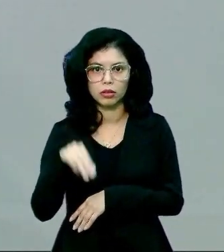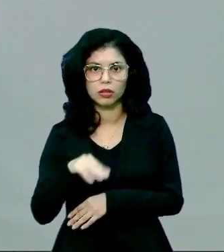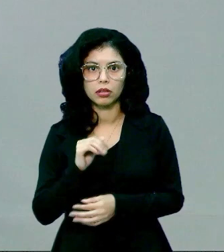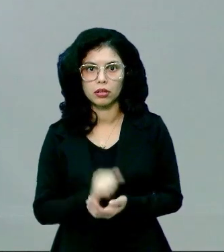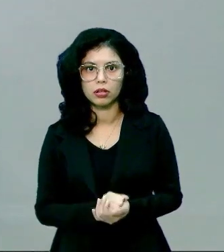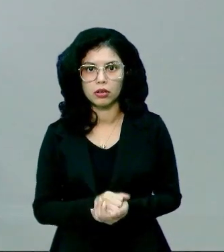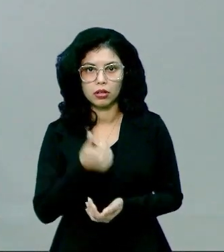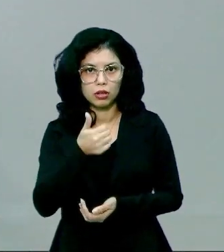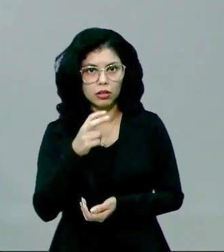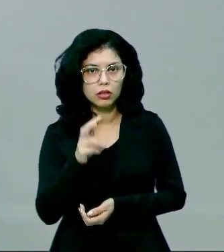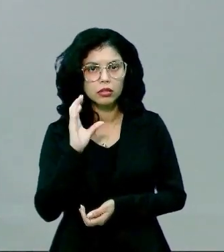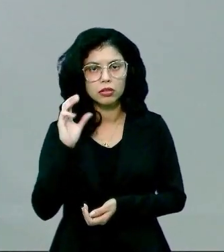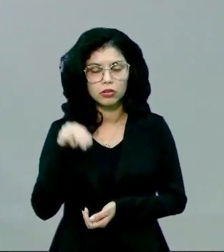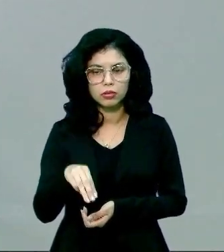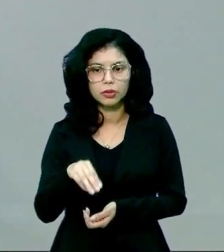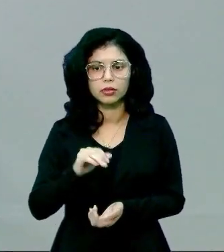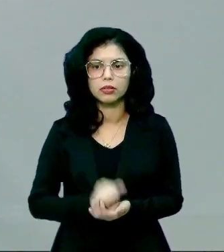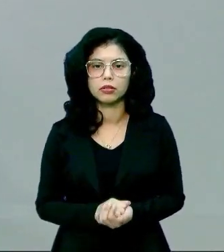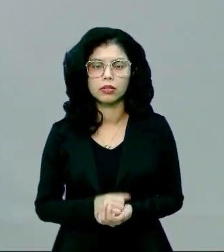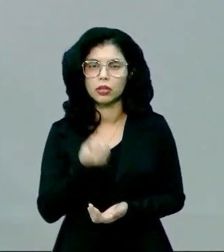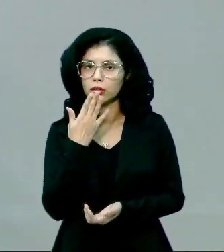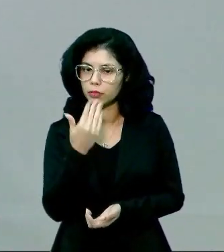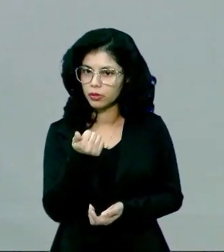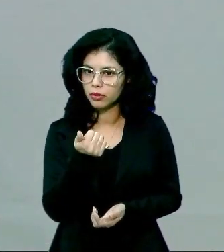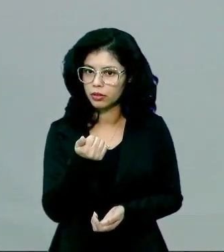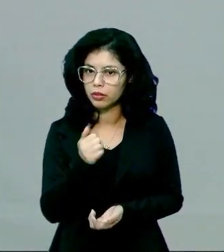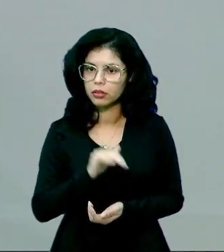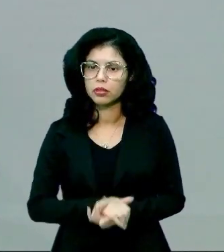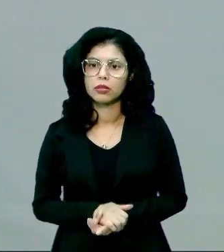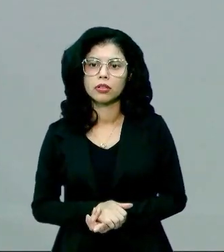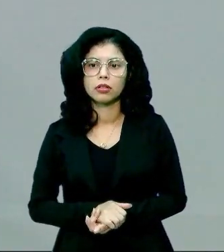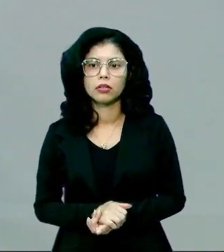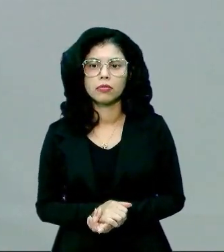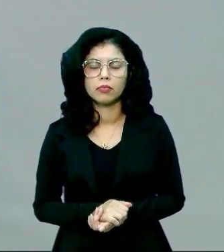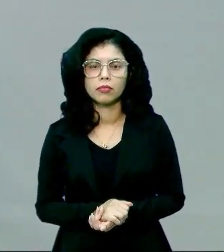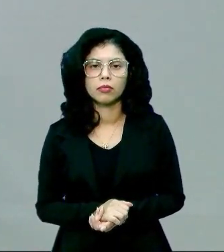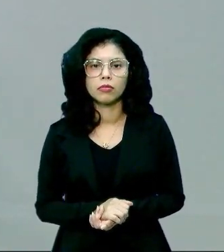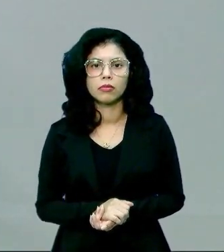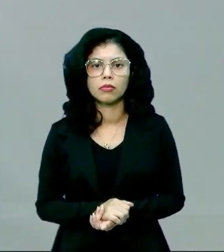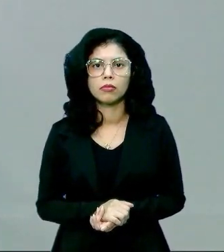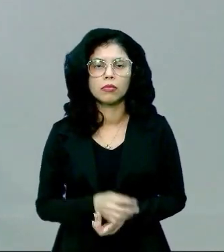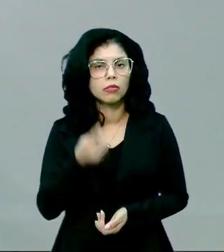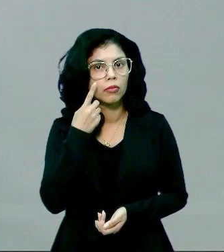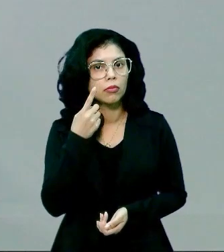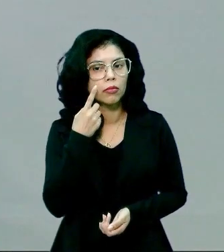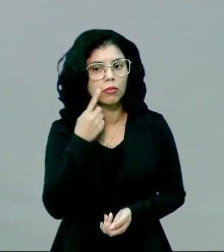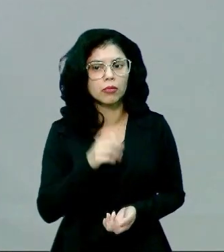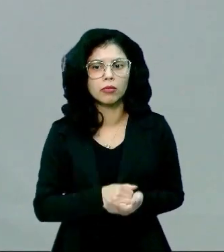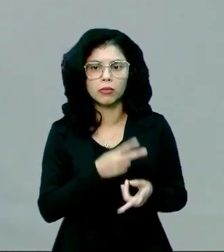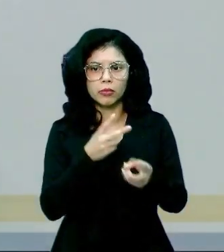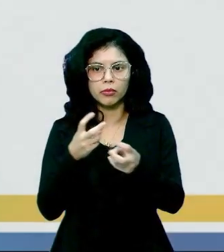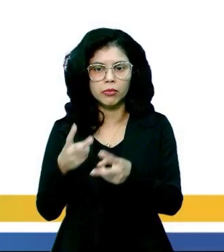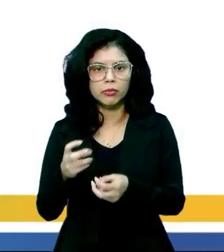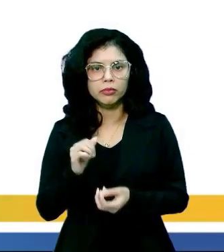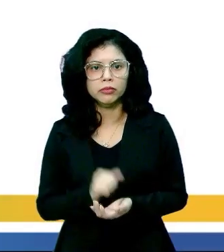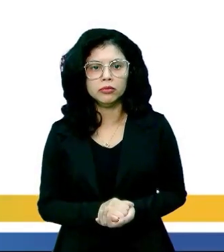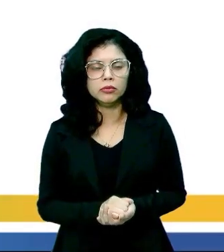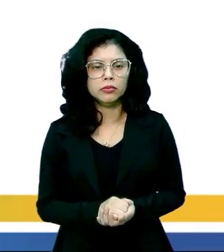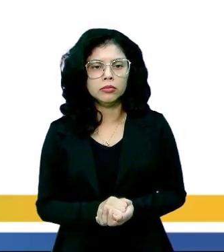com 15 centímetros. Tudo bem? É aí que nós vamos dar uma olhada. Vamos